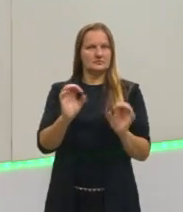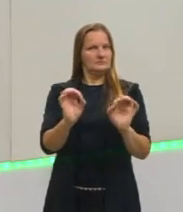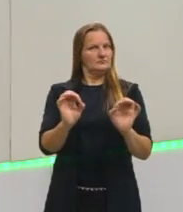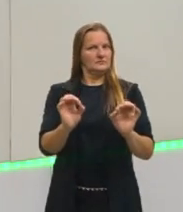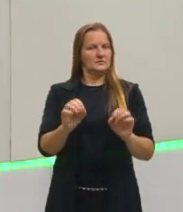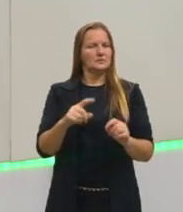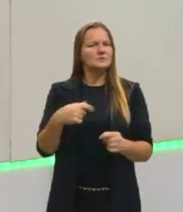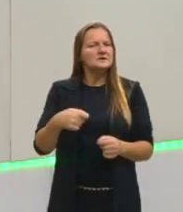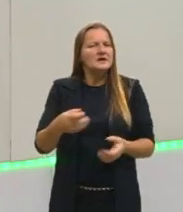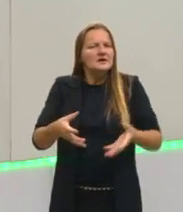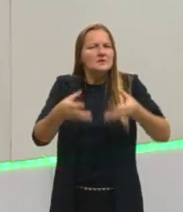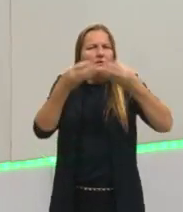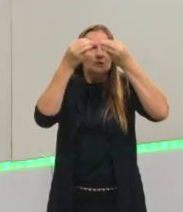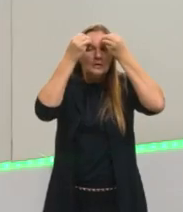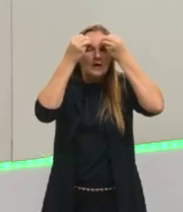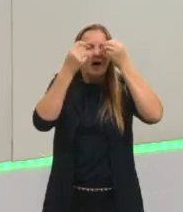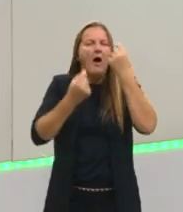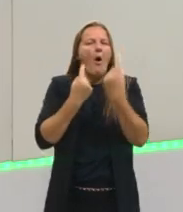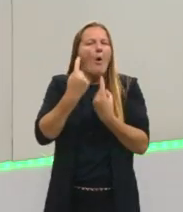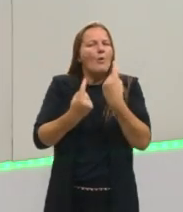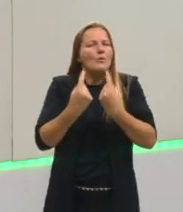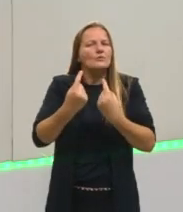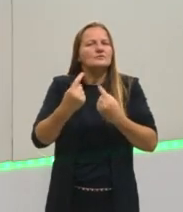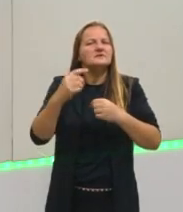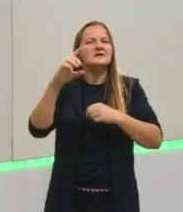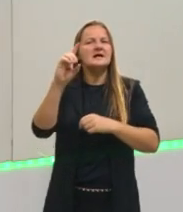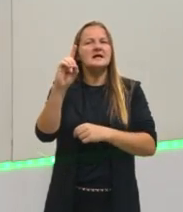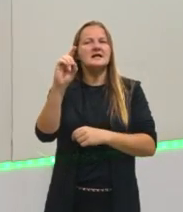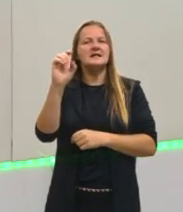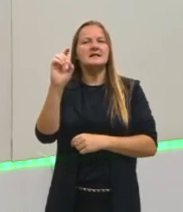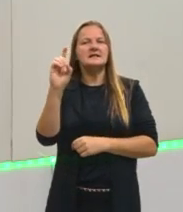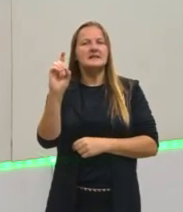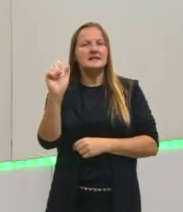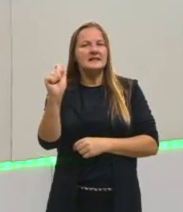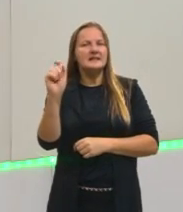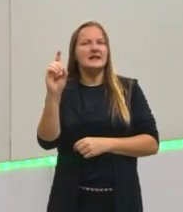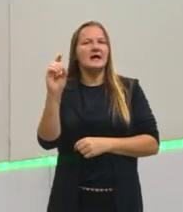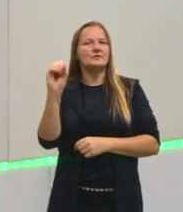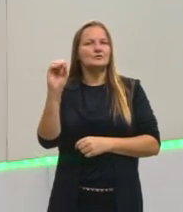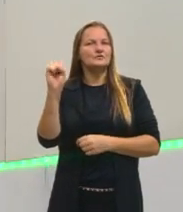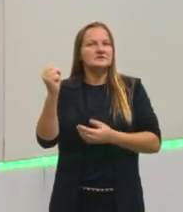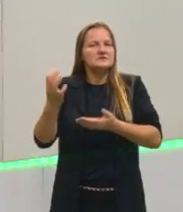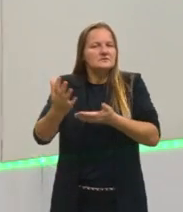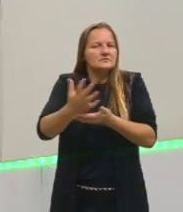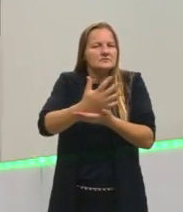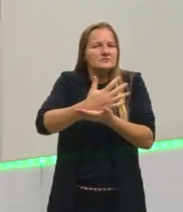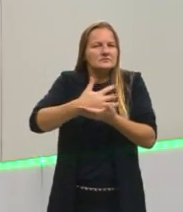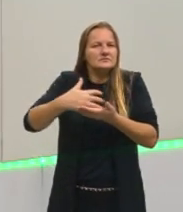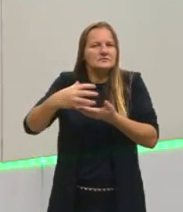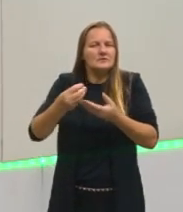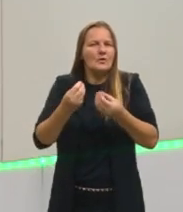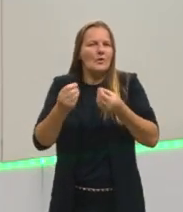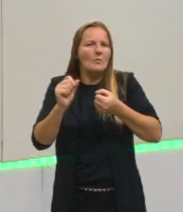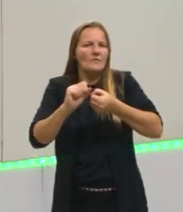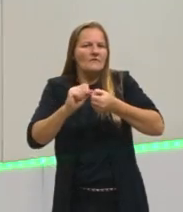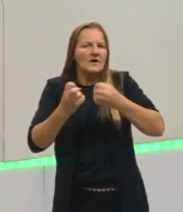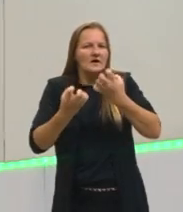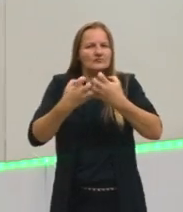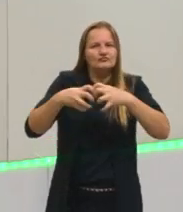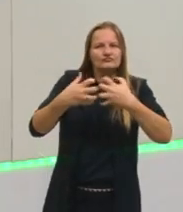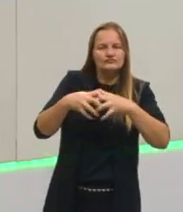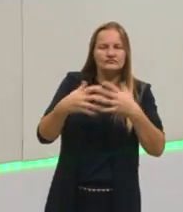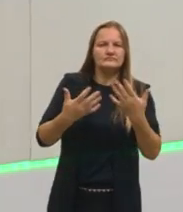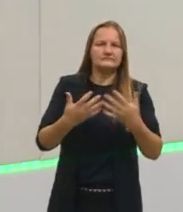o que que é fornecido alguns dados e precisa interpretar esses dados sabem interpretar e saber também quais dados são fornecidos